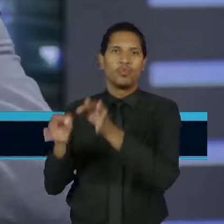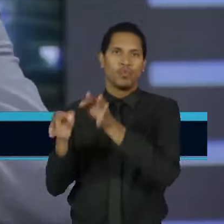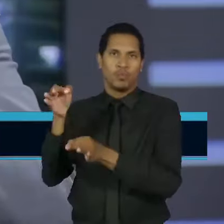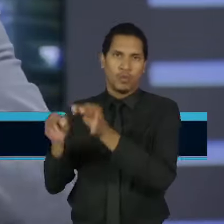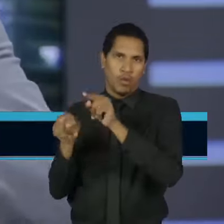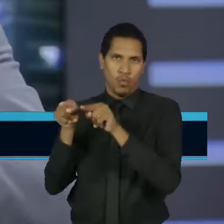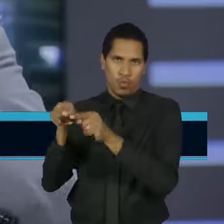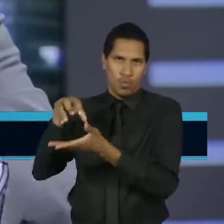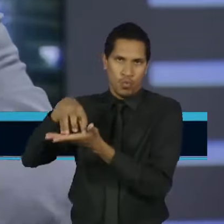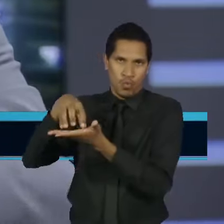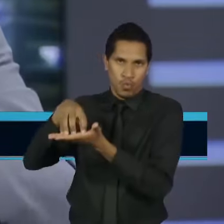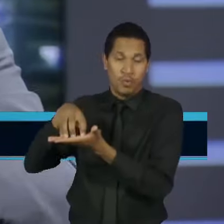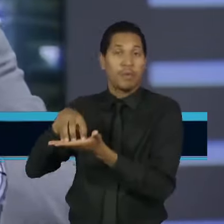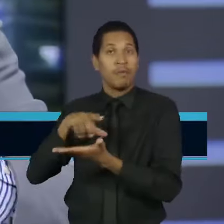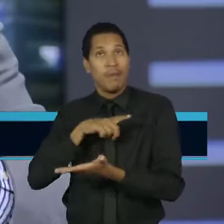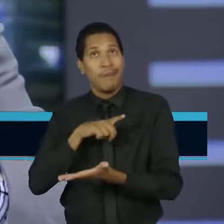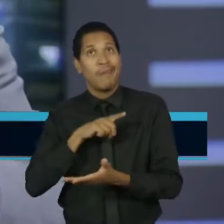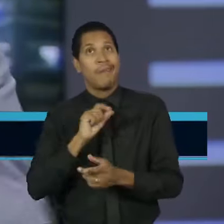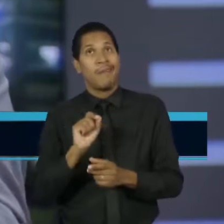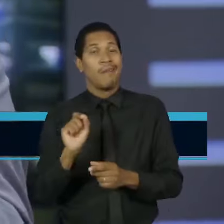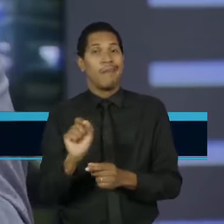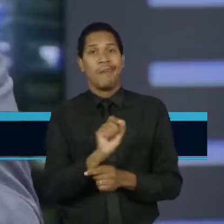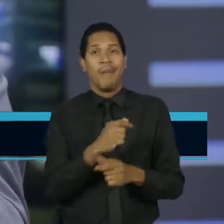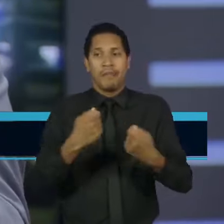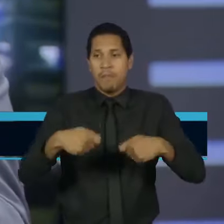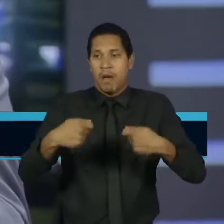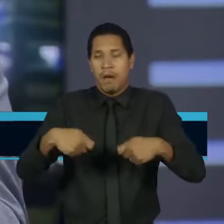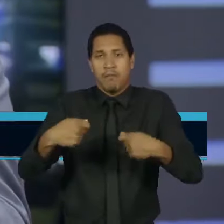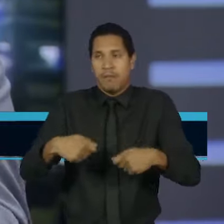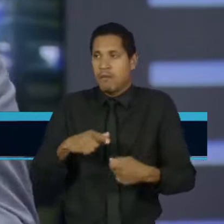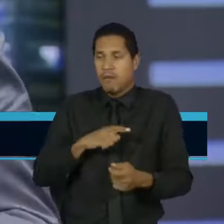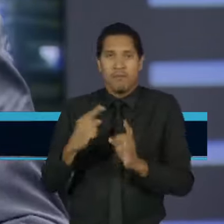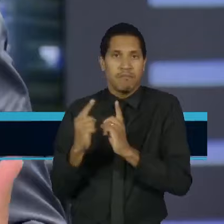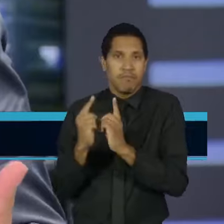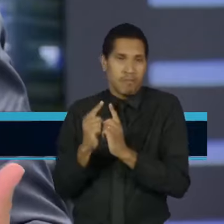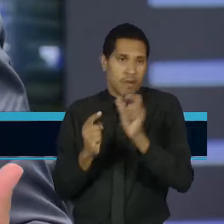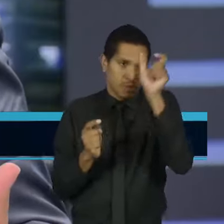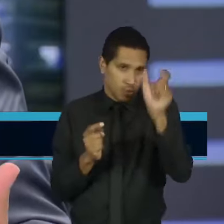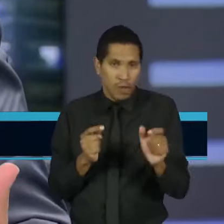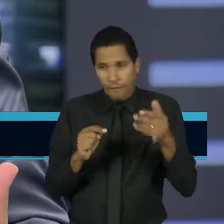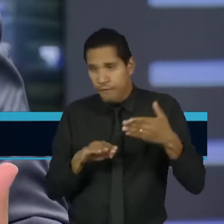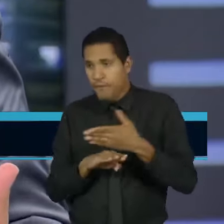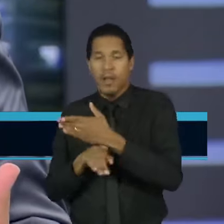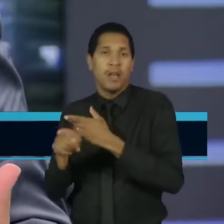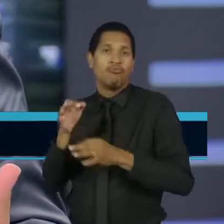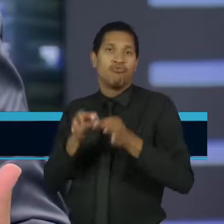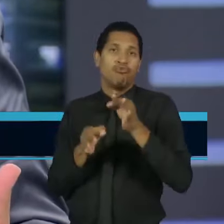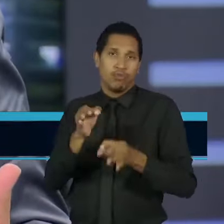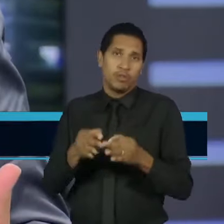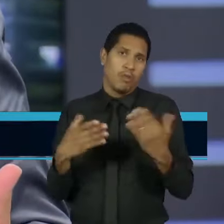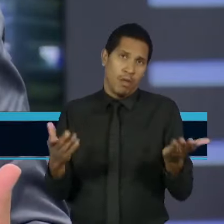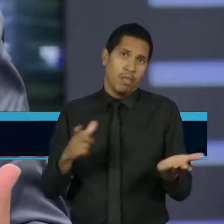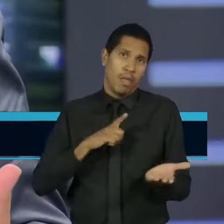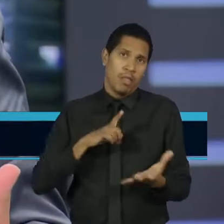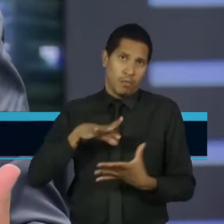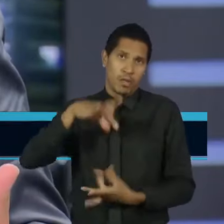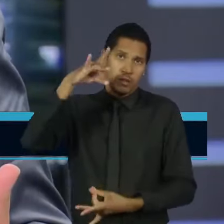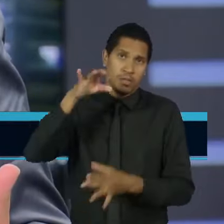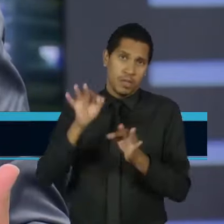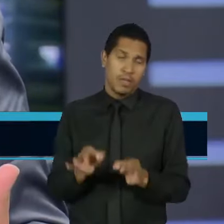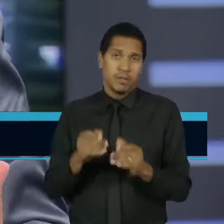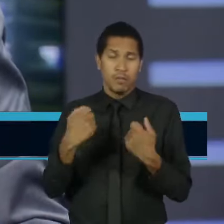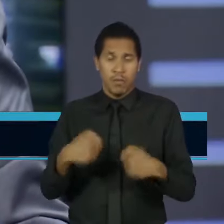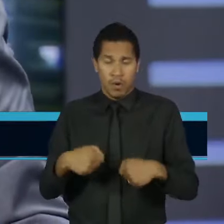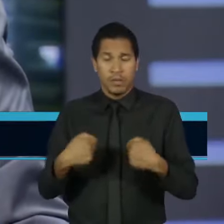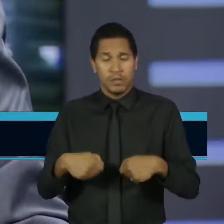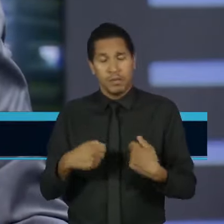Primeiro, a demanda da judicialização, é natural que o cidadão vá à justiça. Isso faz parte da democracia. Nós temos que ter um